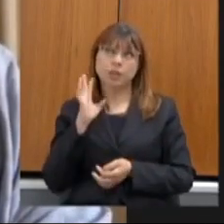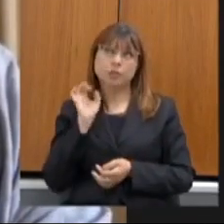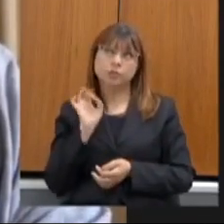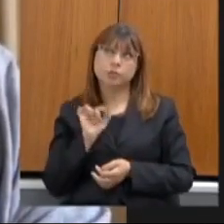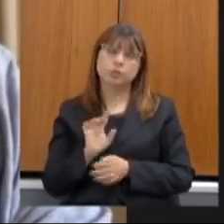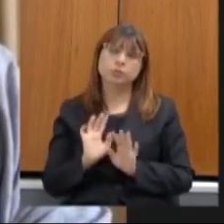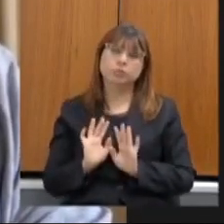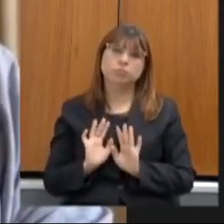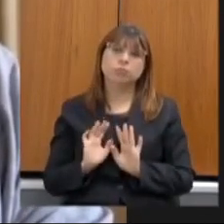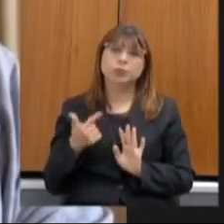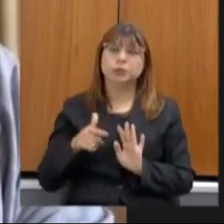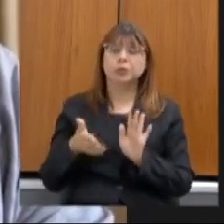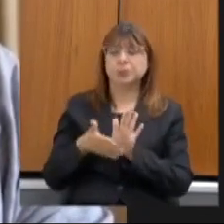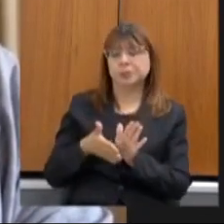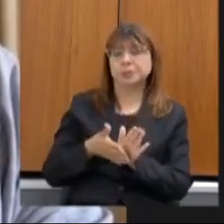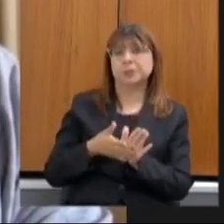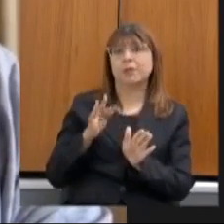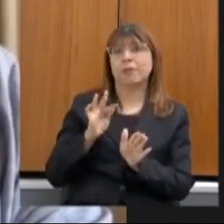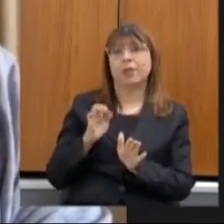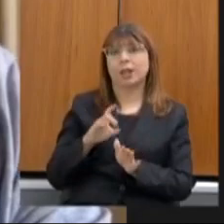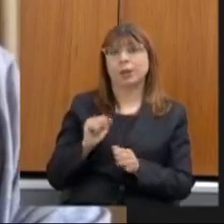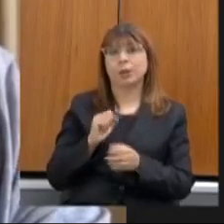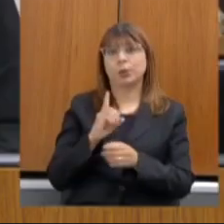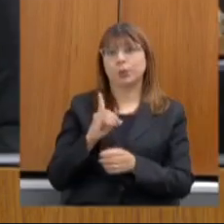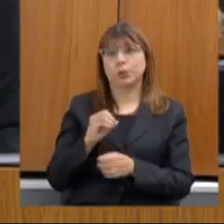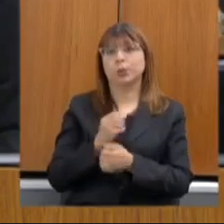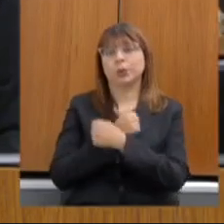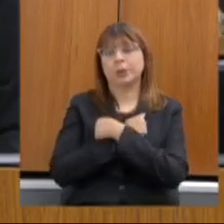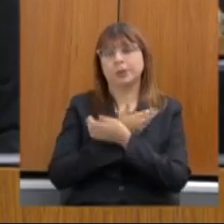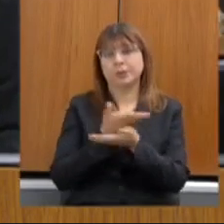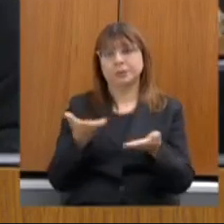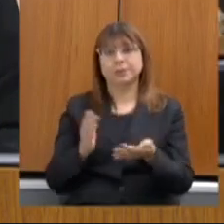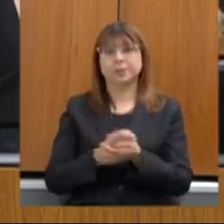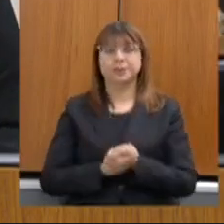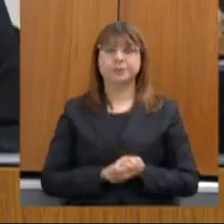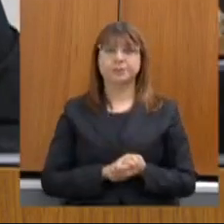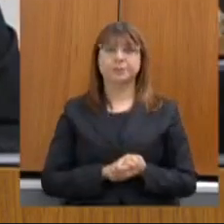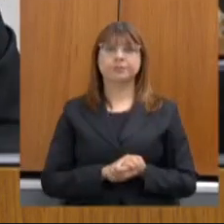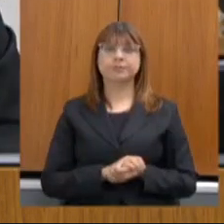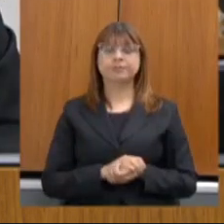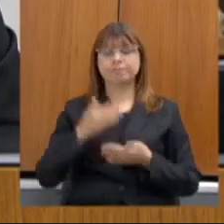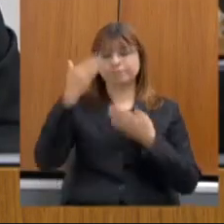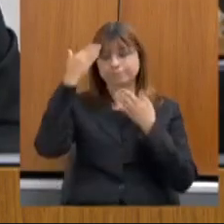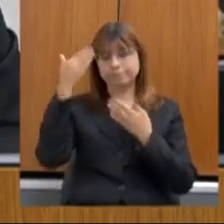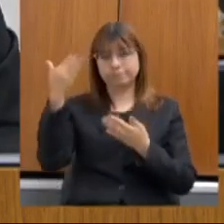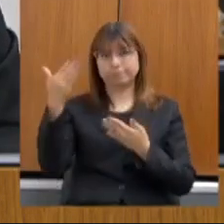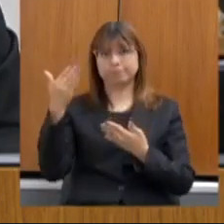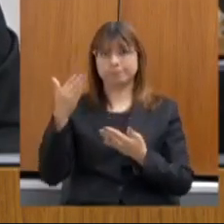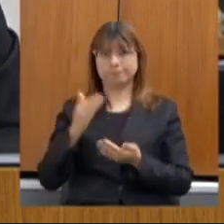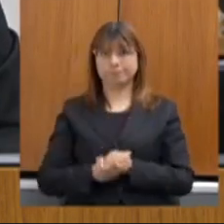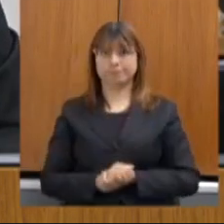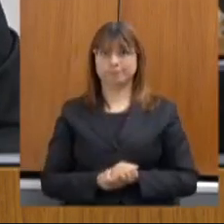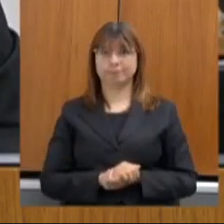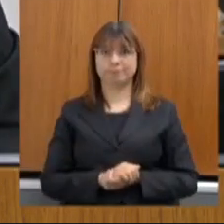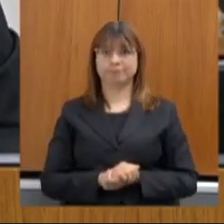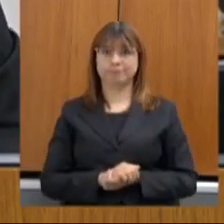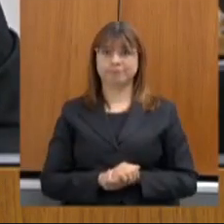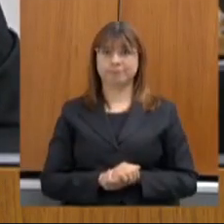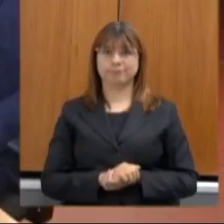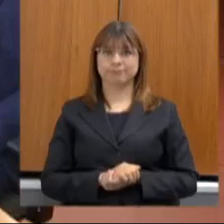mais uma vez aí parabéns nadam abraço a todos e Obrigado gata desculpa